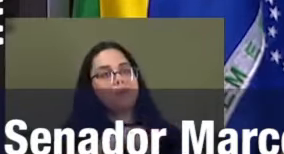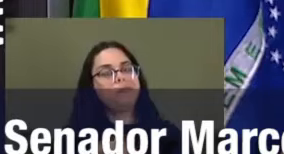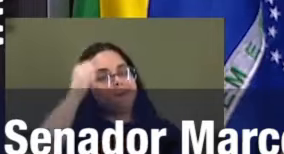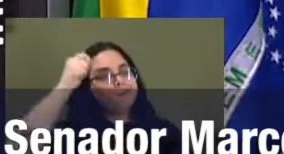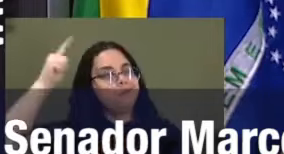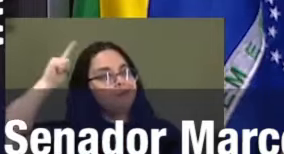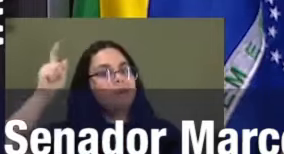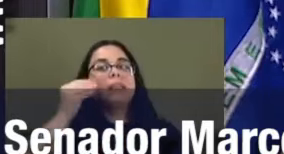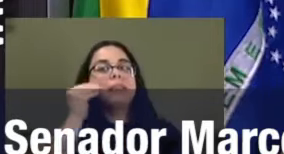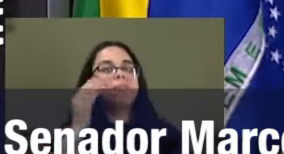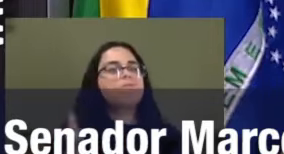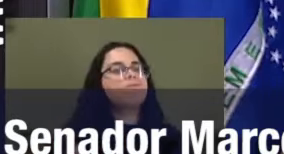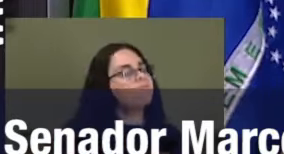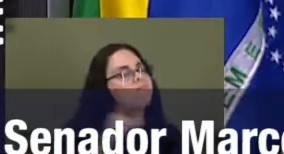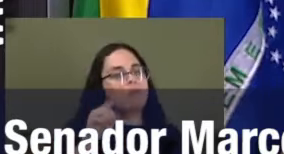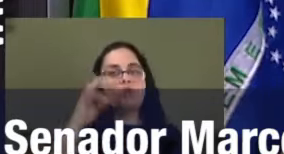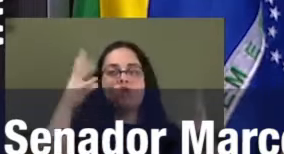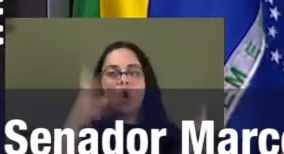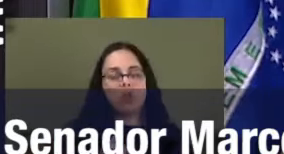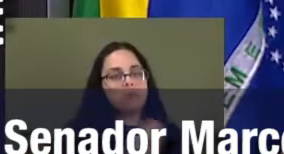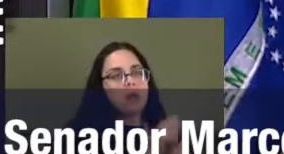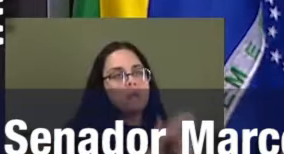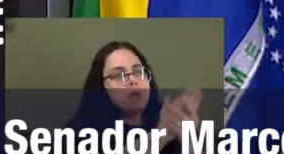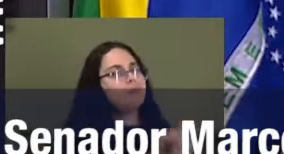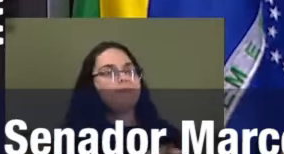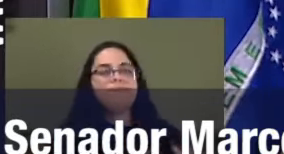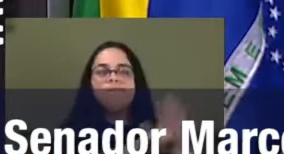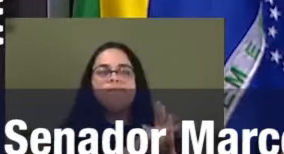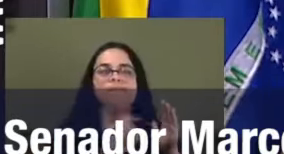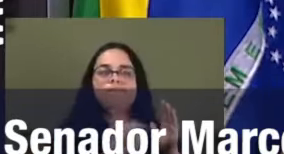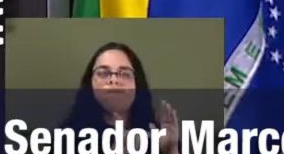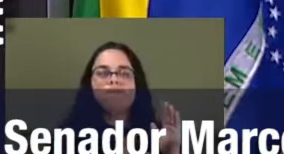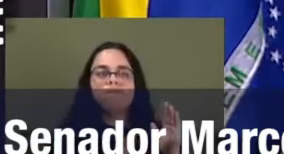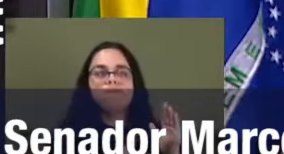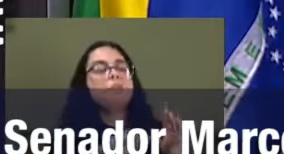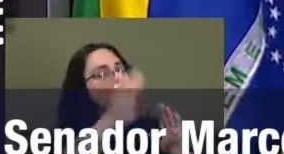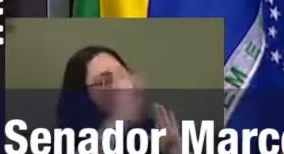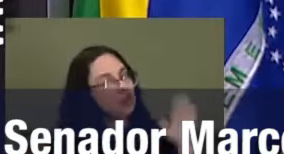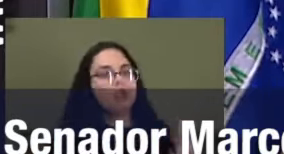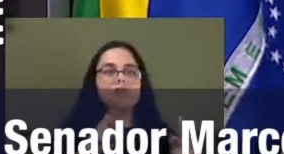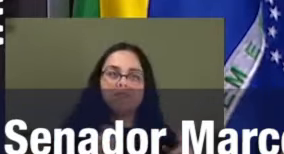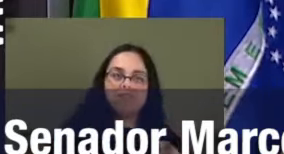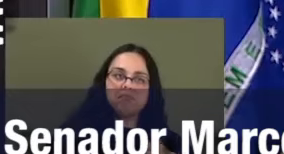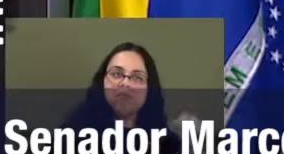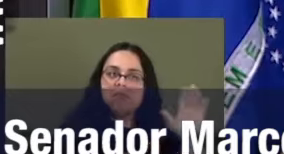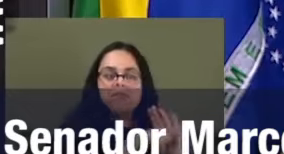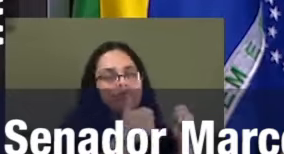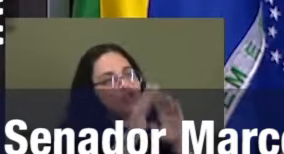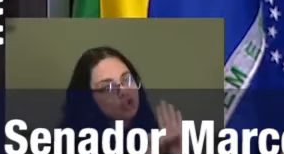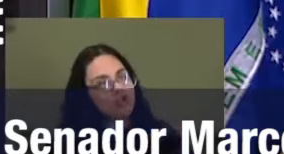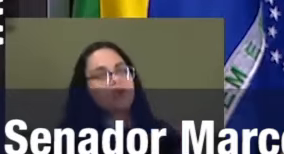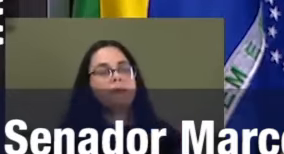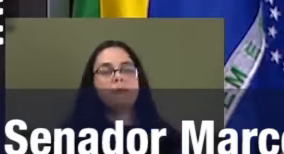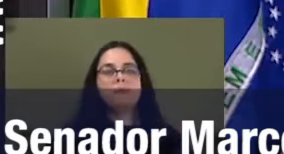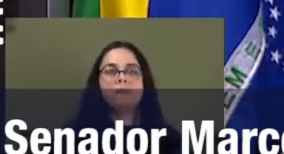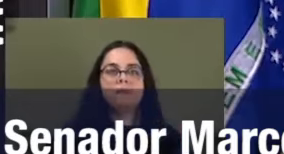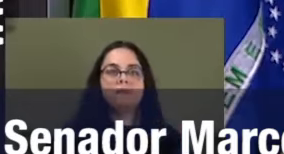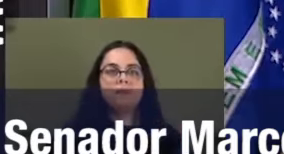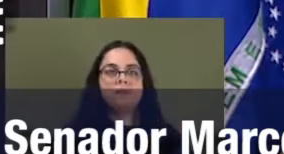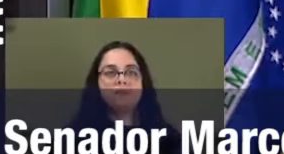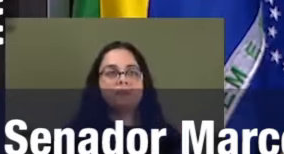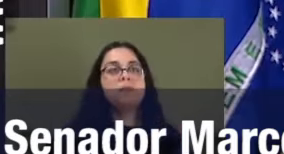seja derrubado todas essas cautelares ilegais, sem nenhum embasamento jurídico, nem